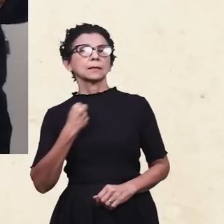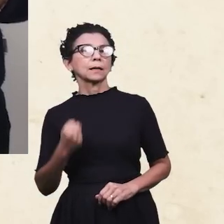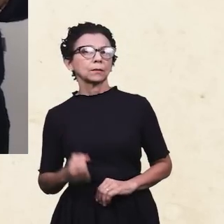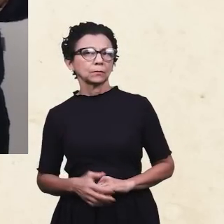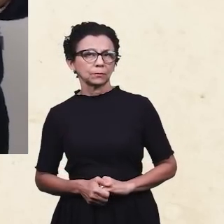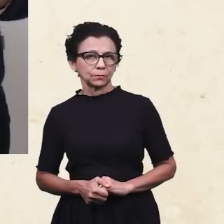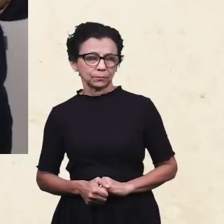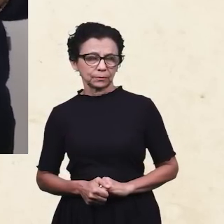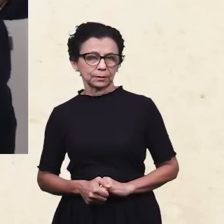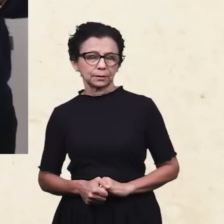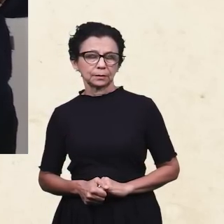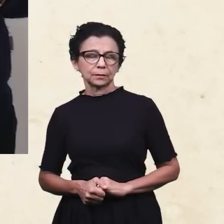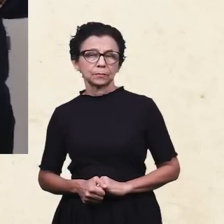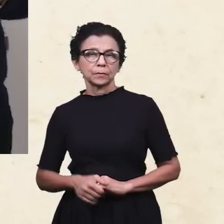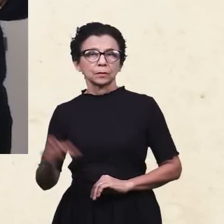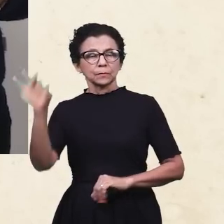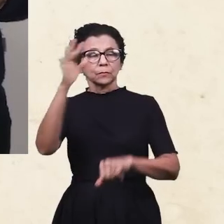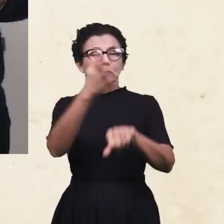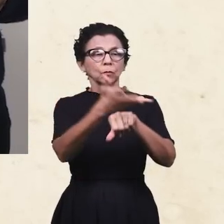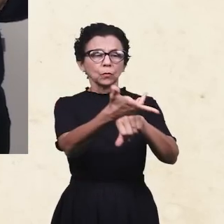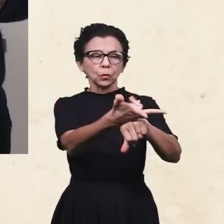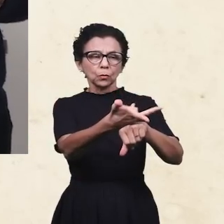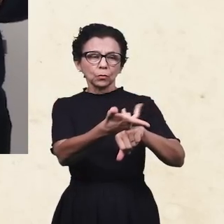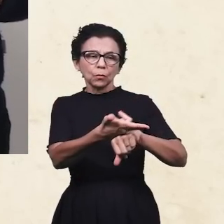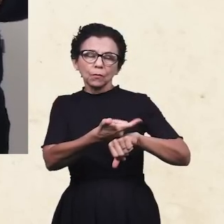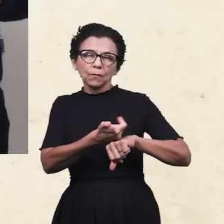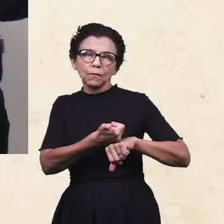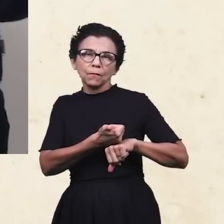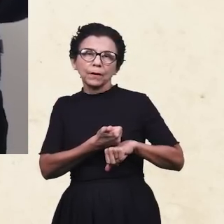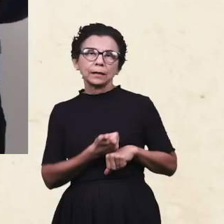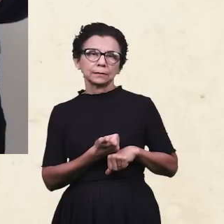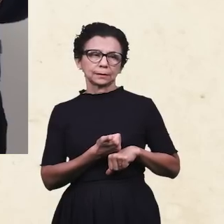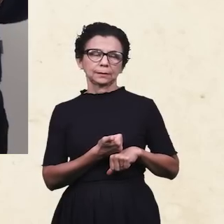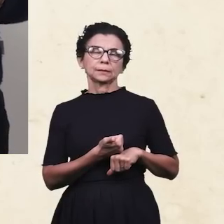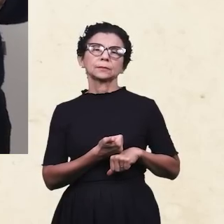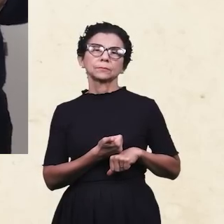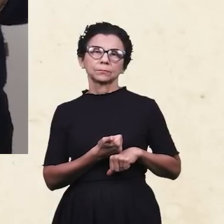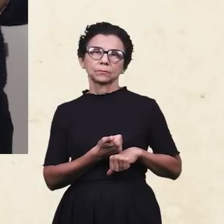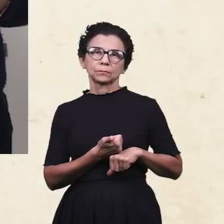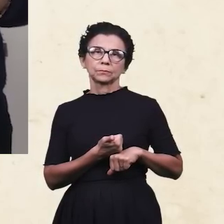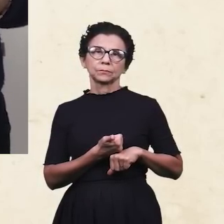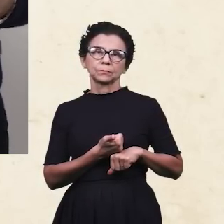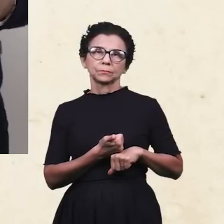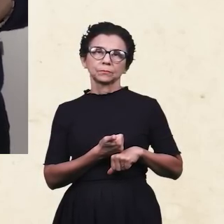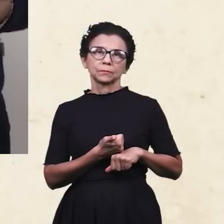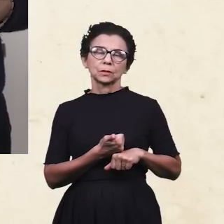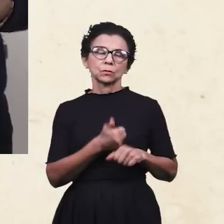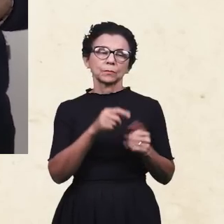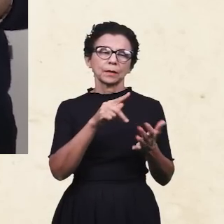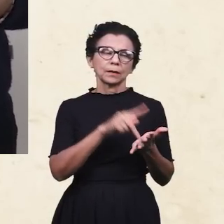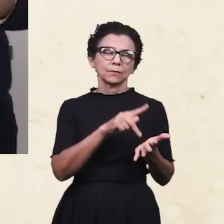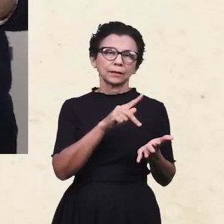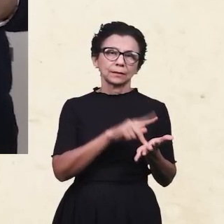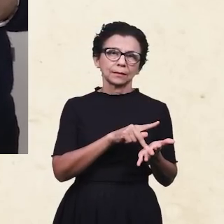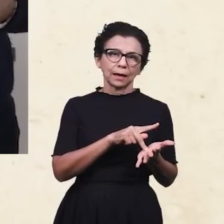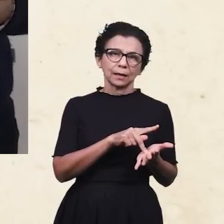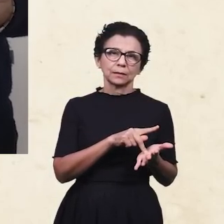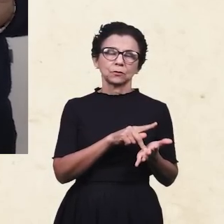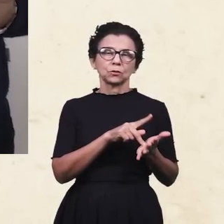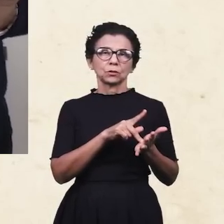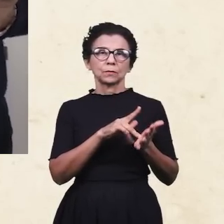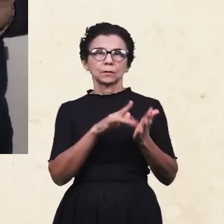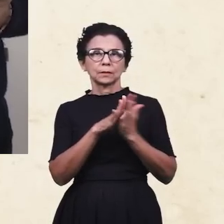dar o convencimento de que a verdade hoje, na vida do servo do Senhor, é uma